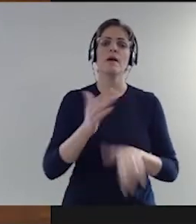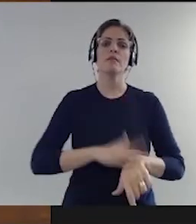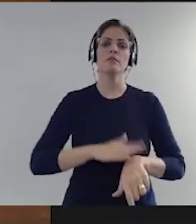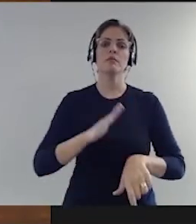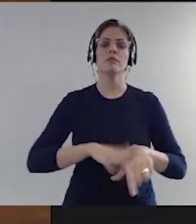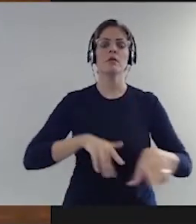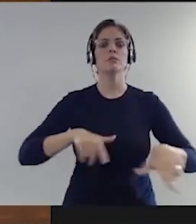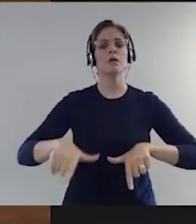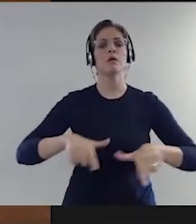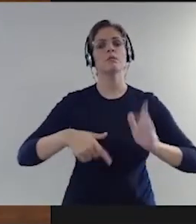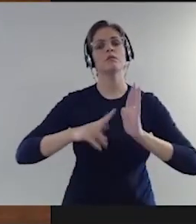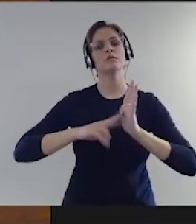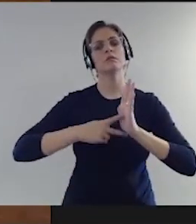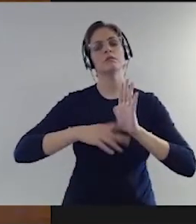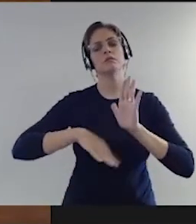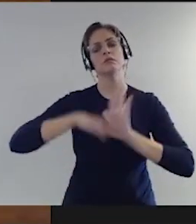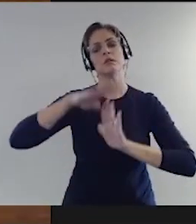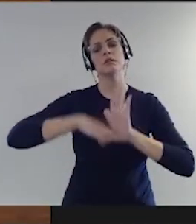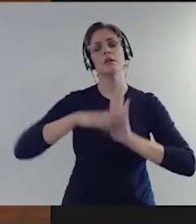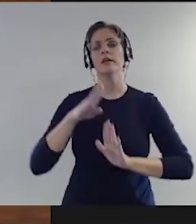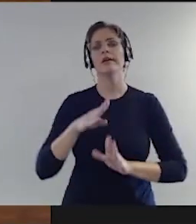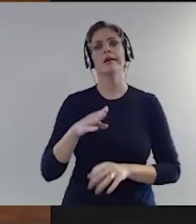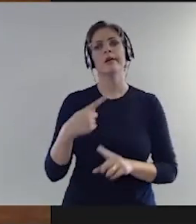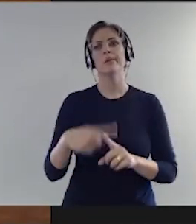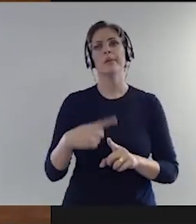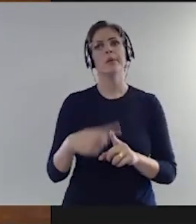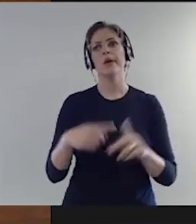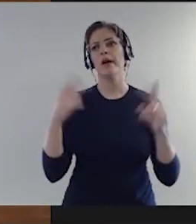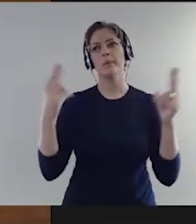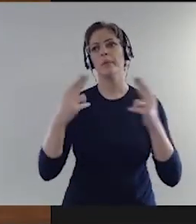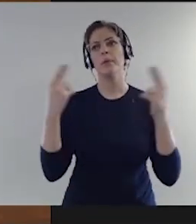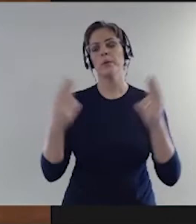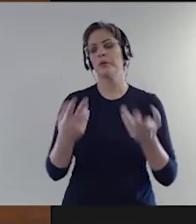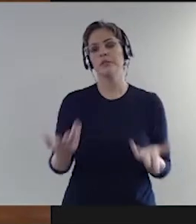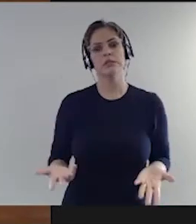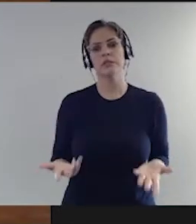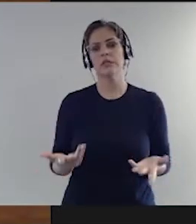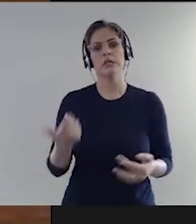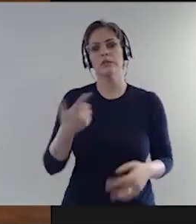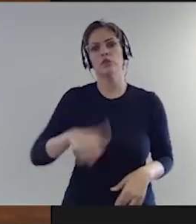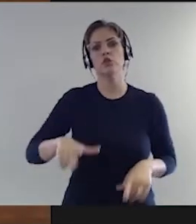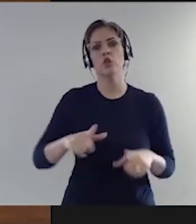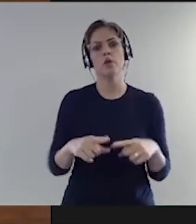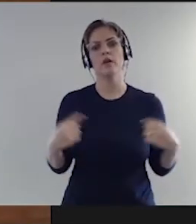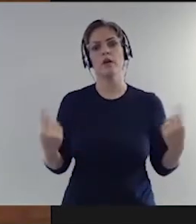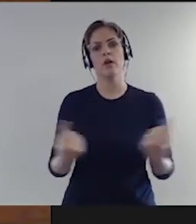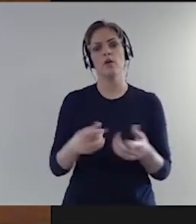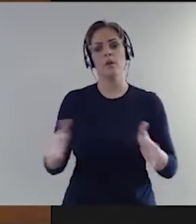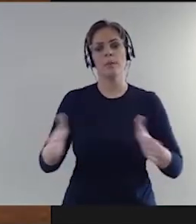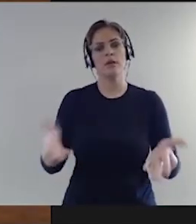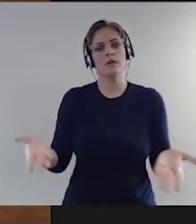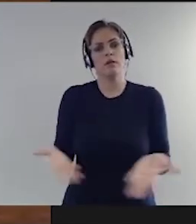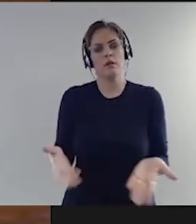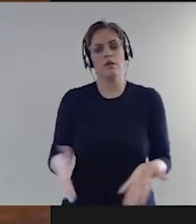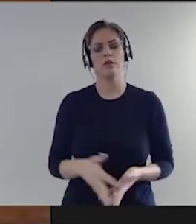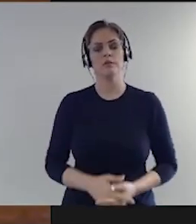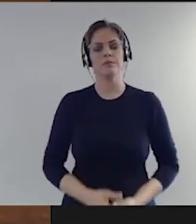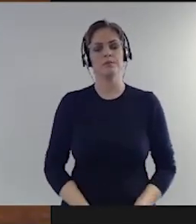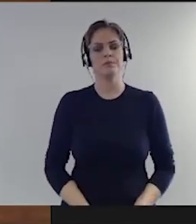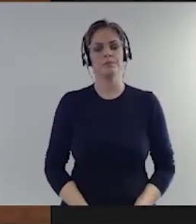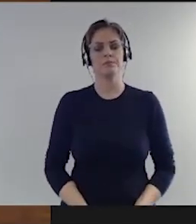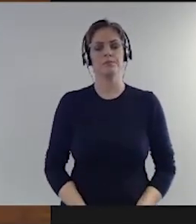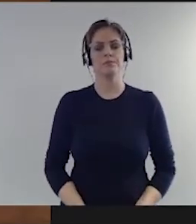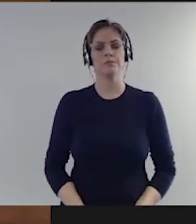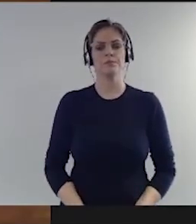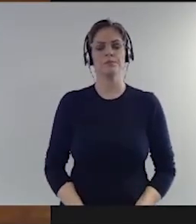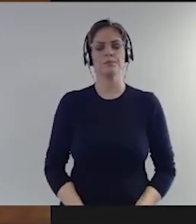nas situações em que não se tornava possível realizar as assembleias neste período. Sublinho